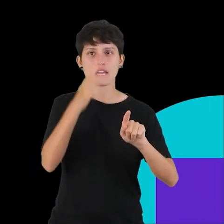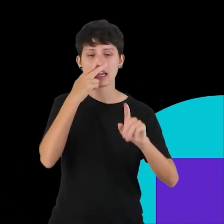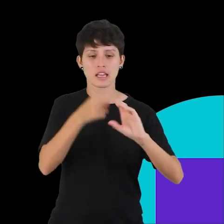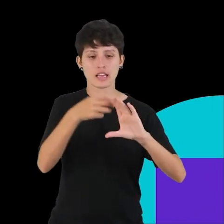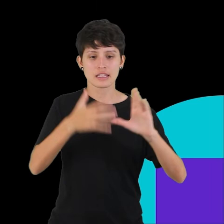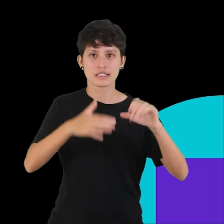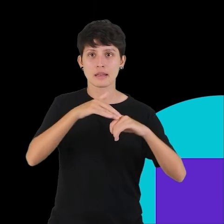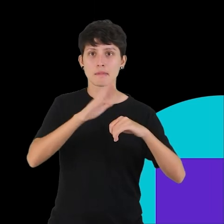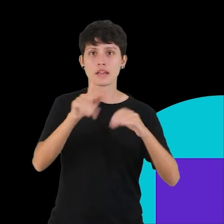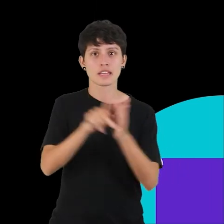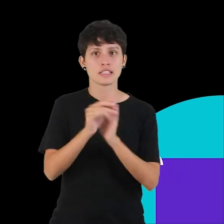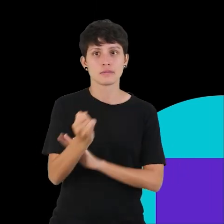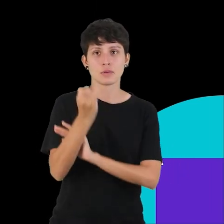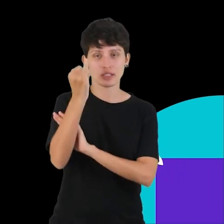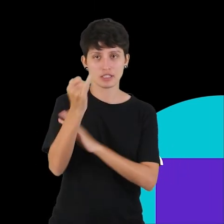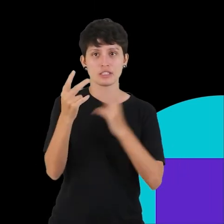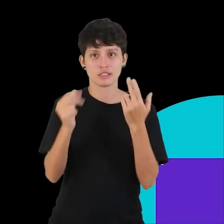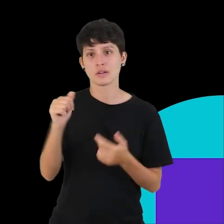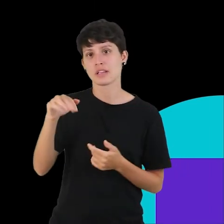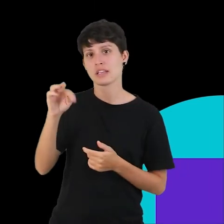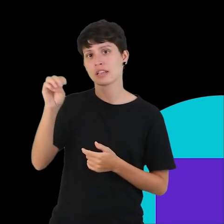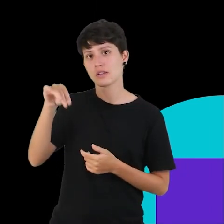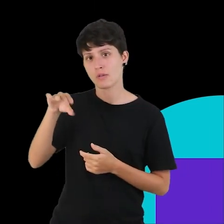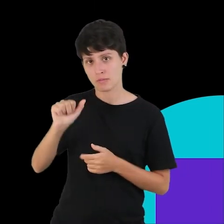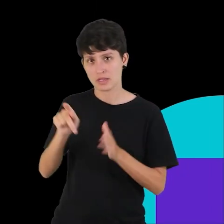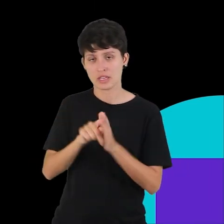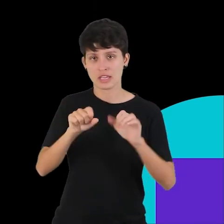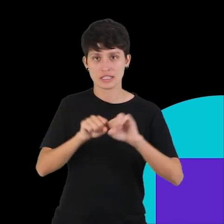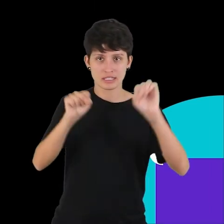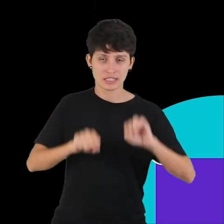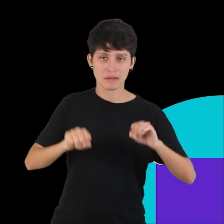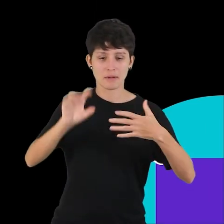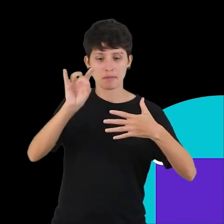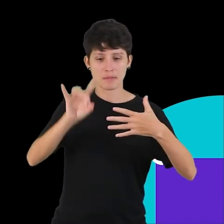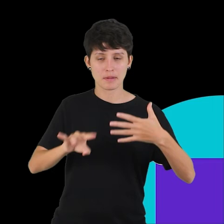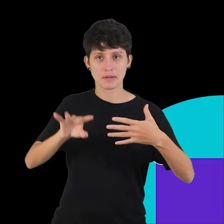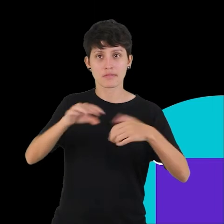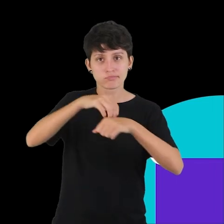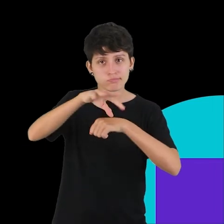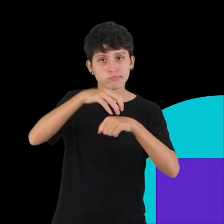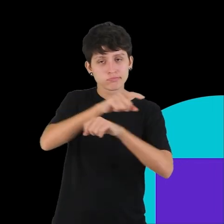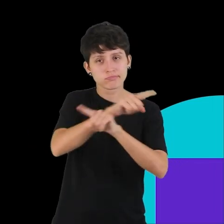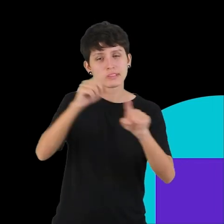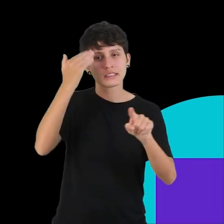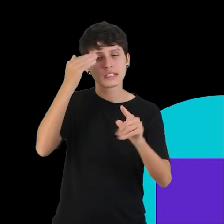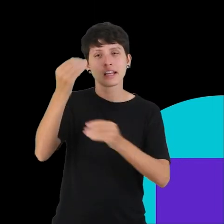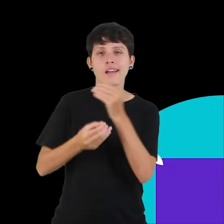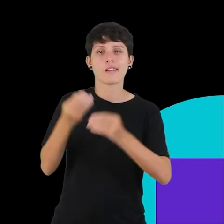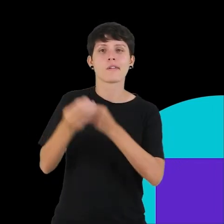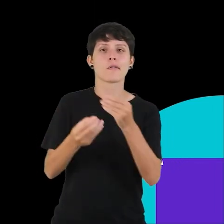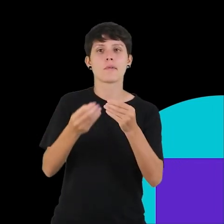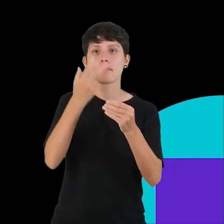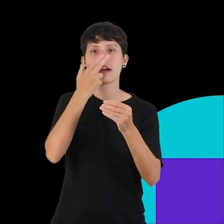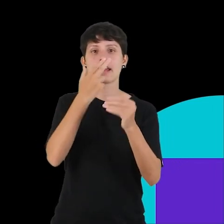agricultores familiares que estão sendo impactados, ou a questão do lixo. Tem várias histórias que se relacionam com esse sistema. E